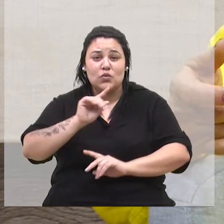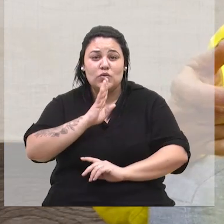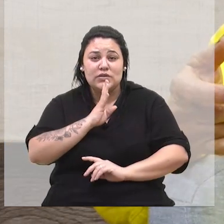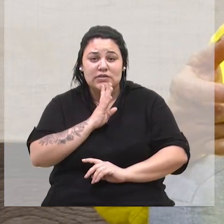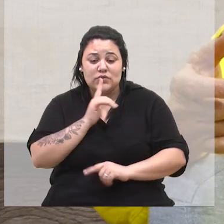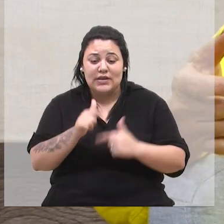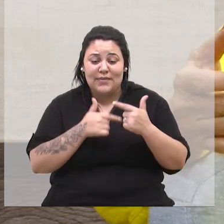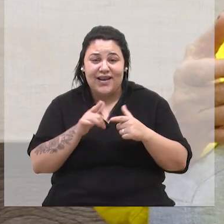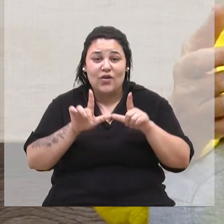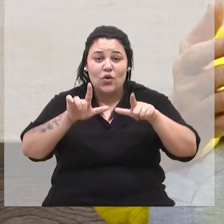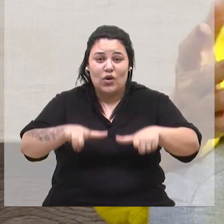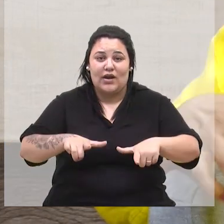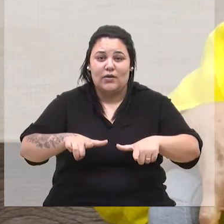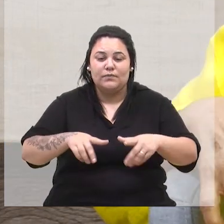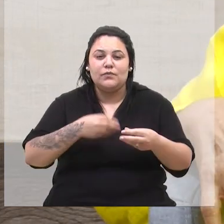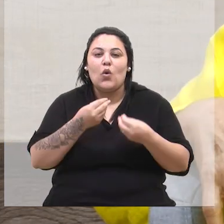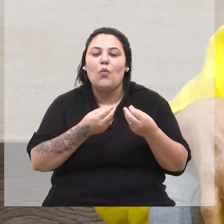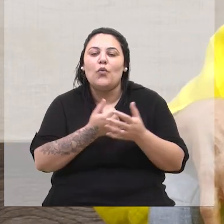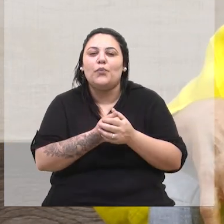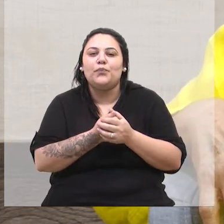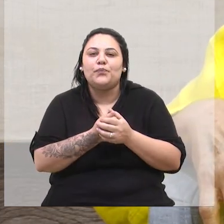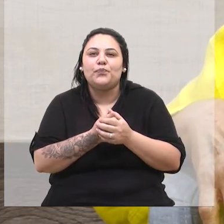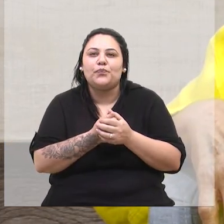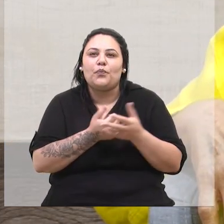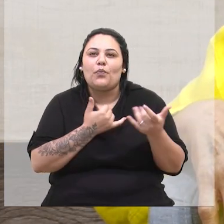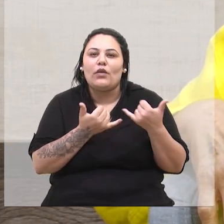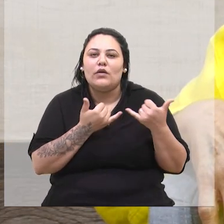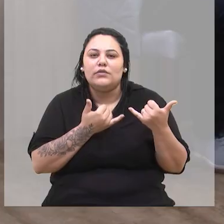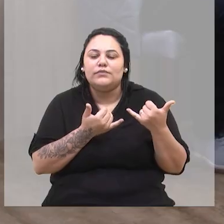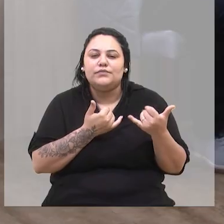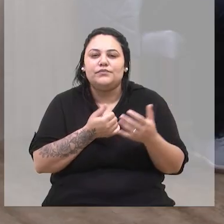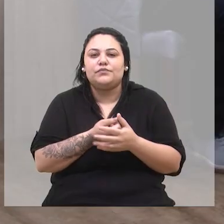locais, como é o caso da...